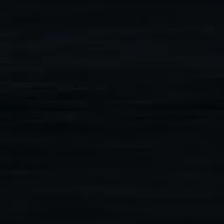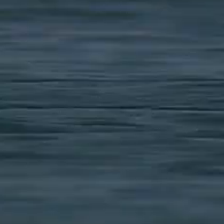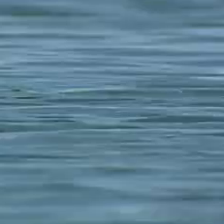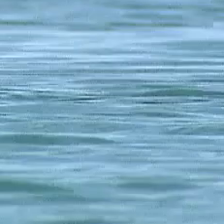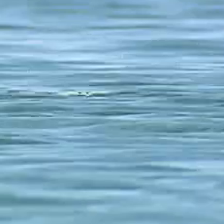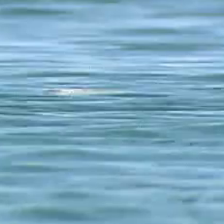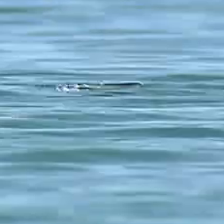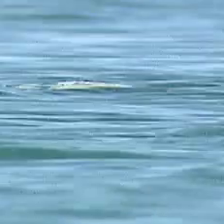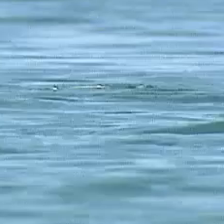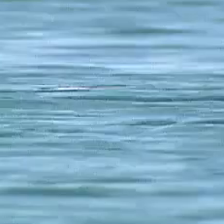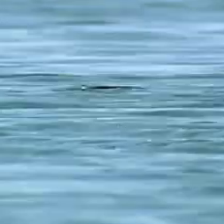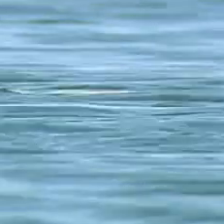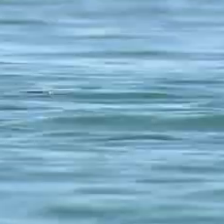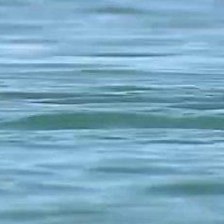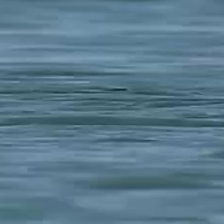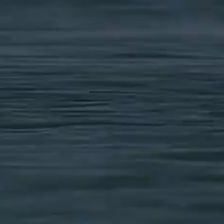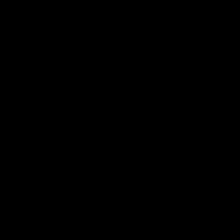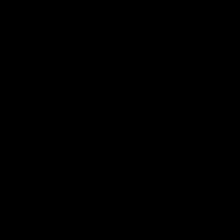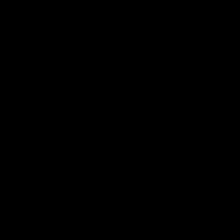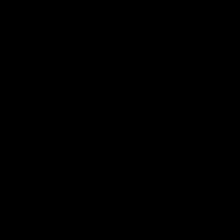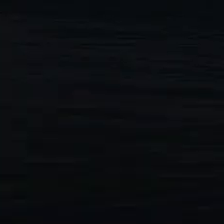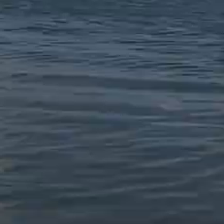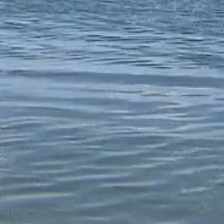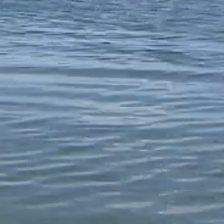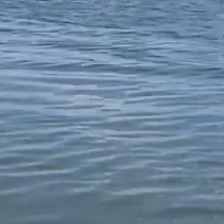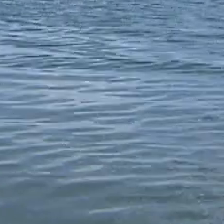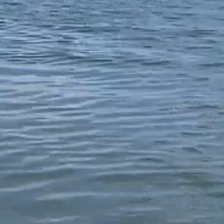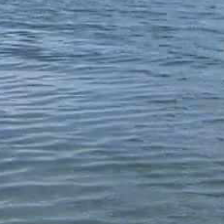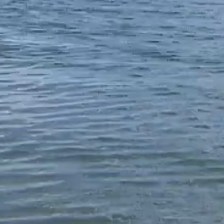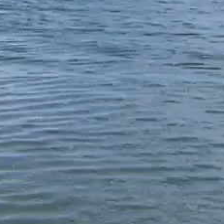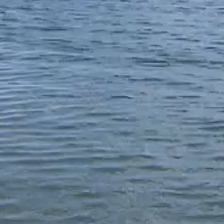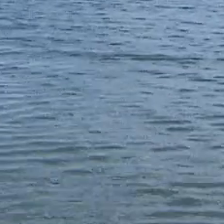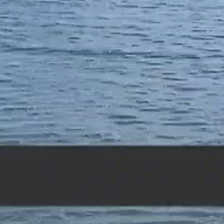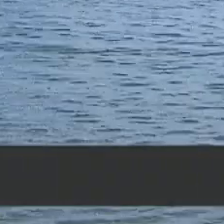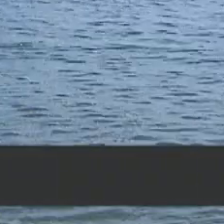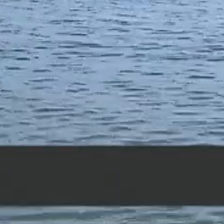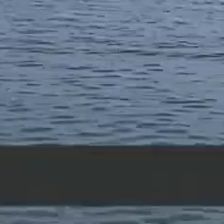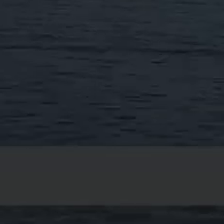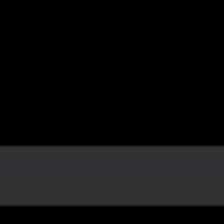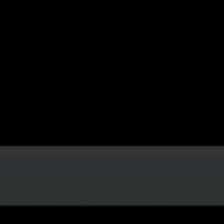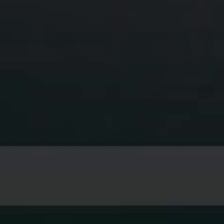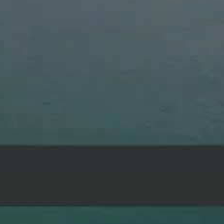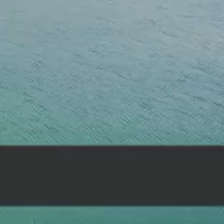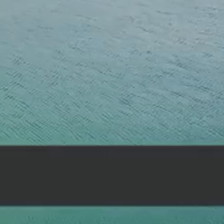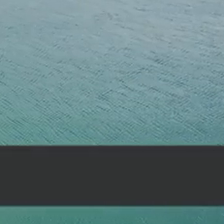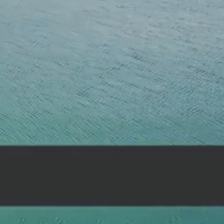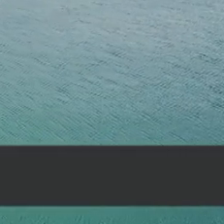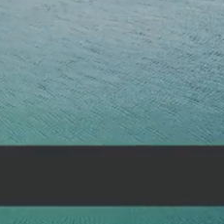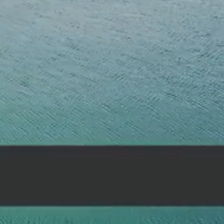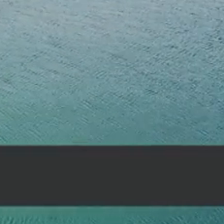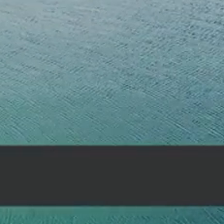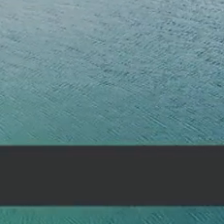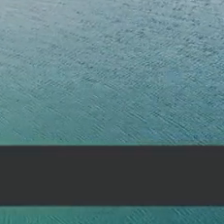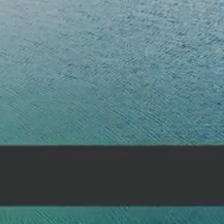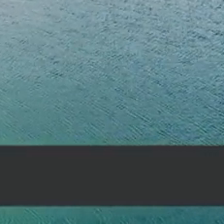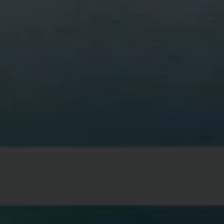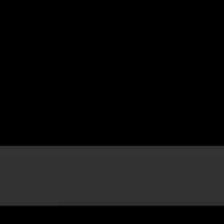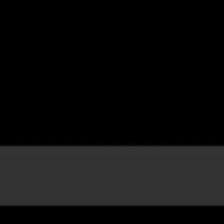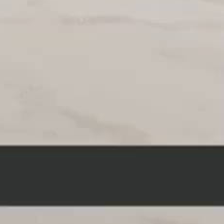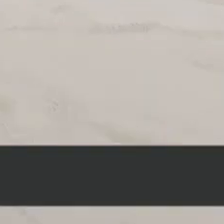o o 1o o 1o o